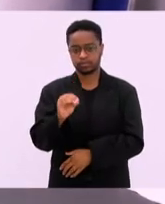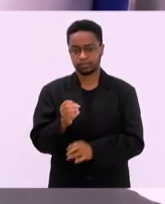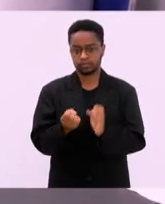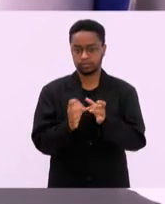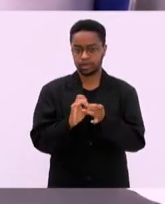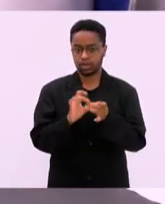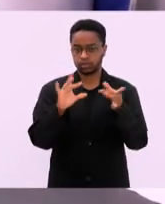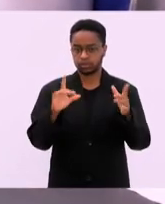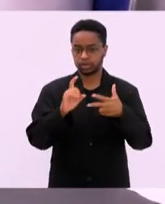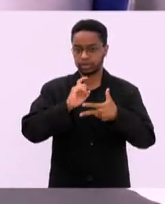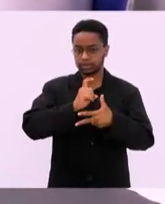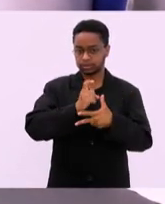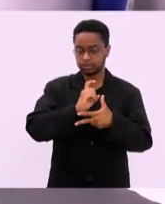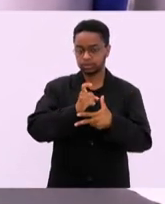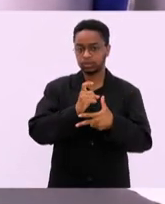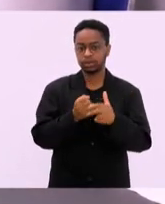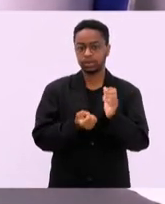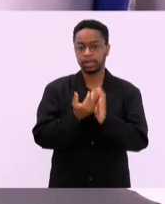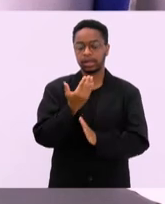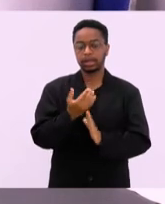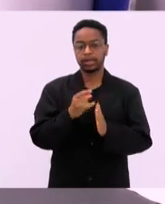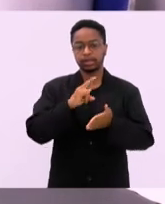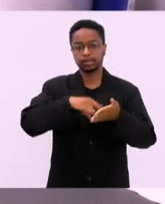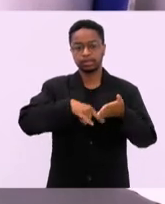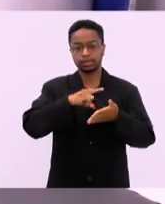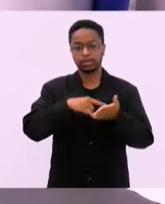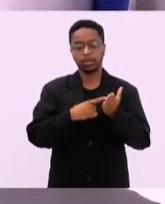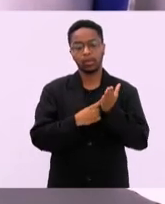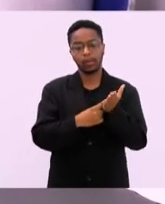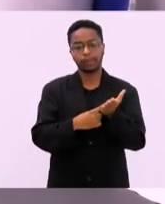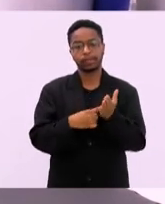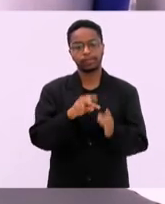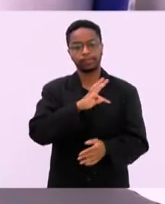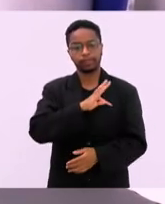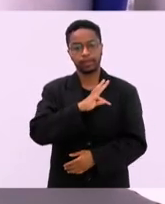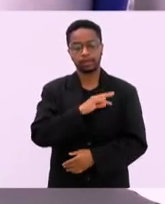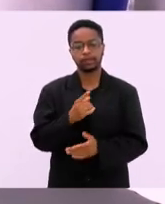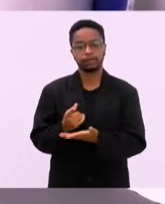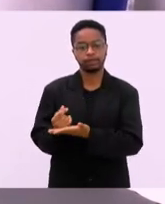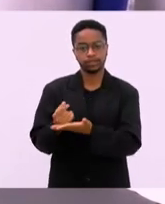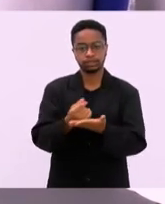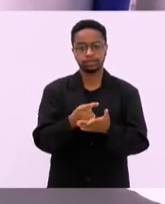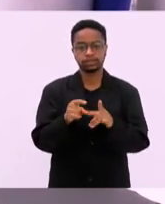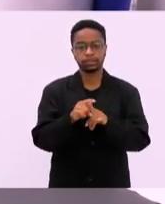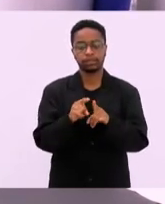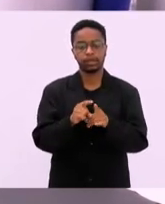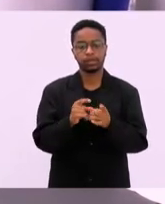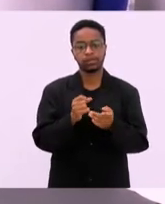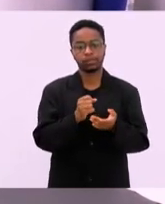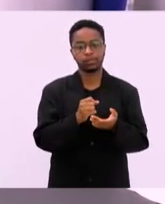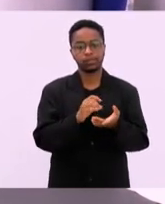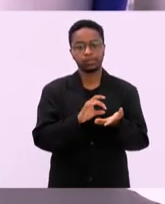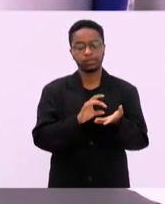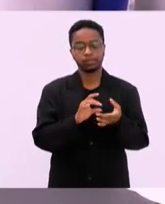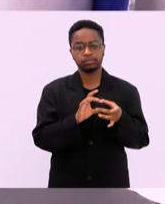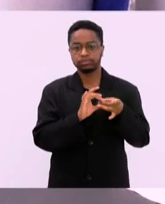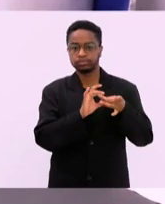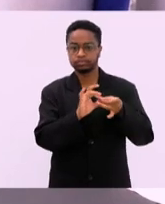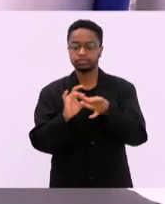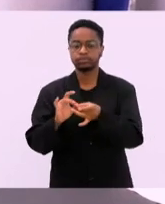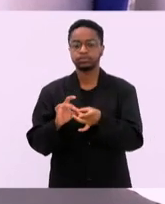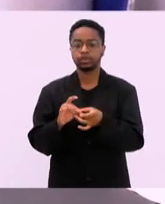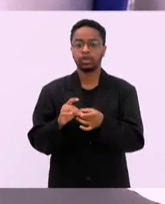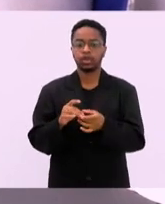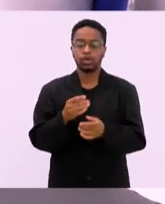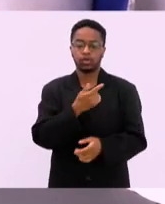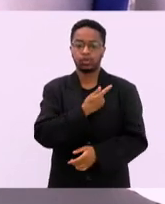Poder Executivo a estabelecer termo de cooperação técnica e financeira e convênios entre o Governo do Estado do Rio de Janeiro e os